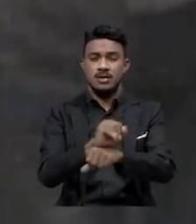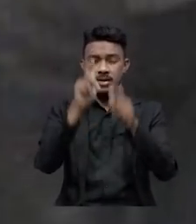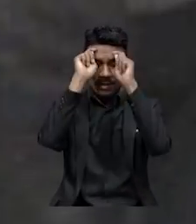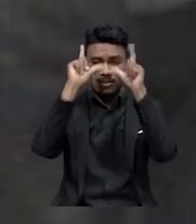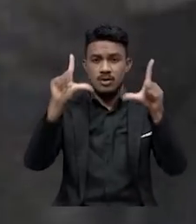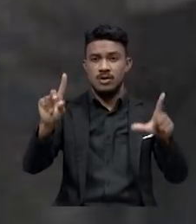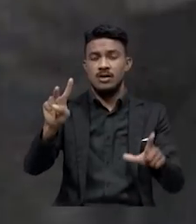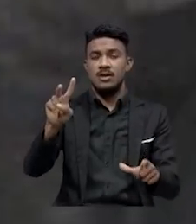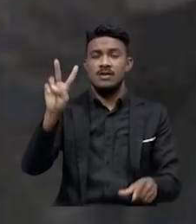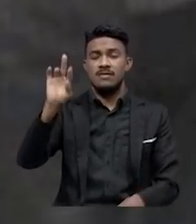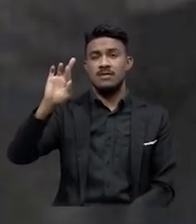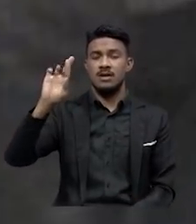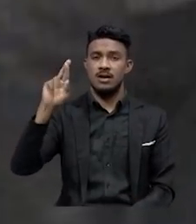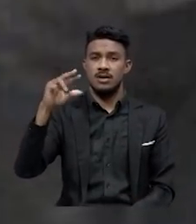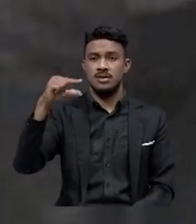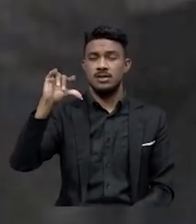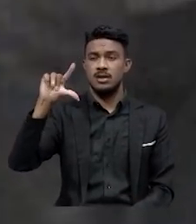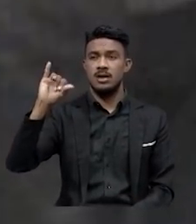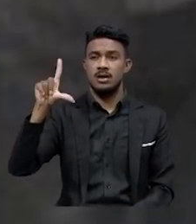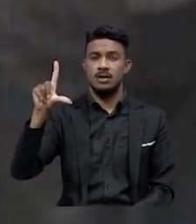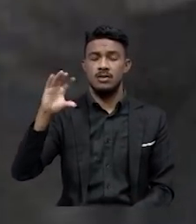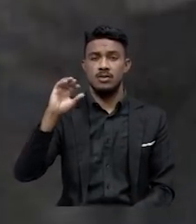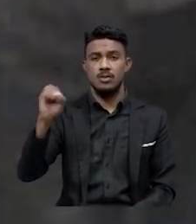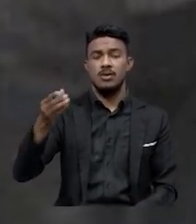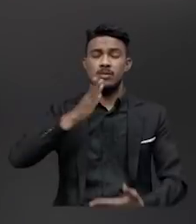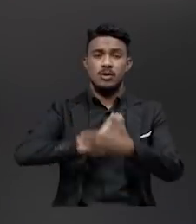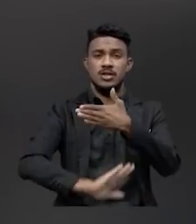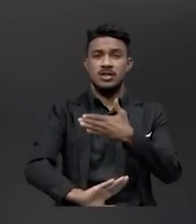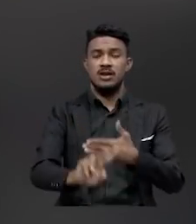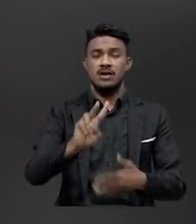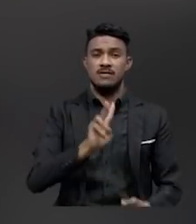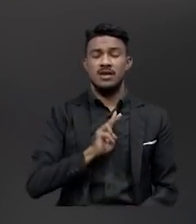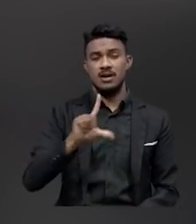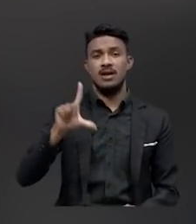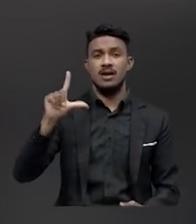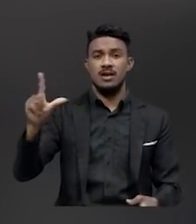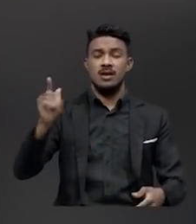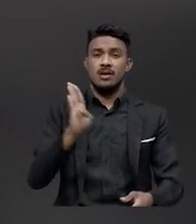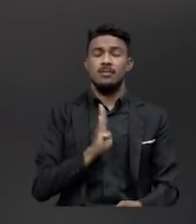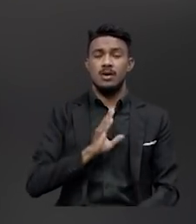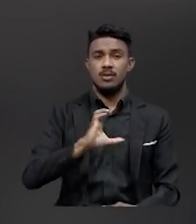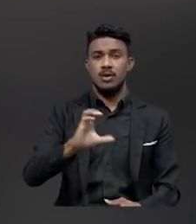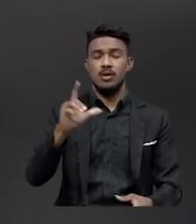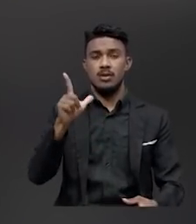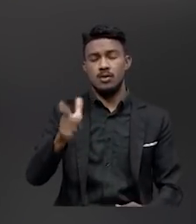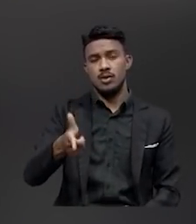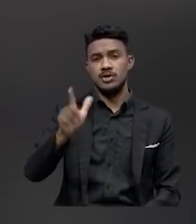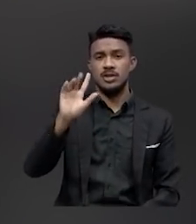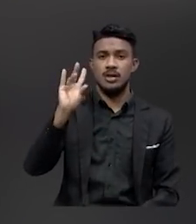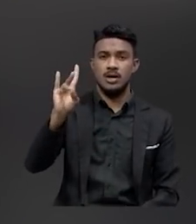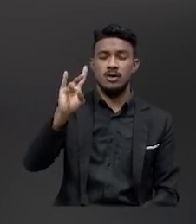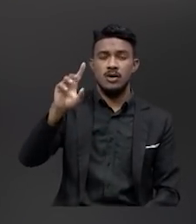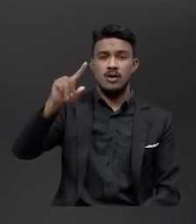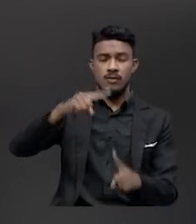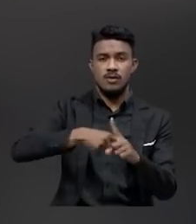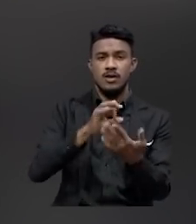Dom Virgílio Moris iha venilale baukau iha lorong ruanulu resing hitu fulang novembro tinang rihung ida atu sia